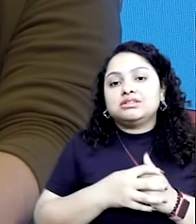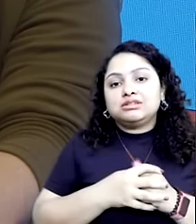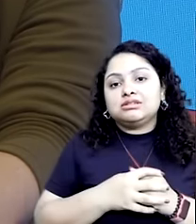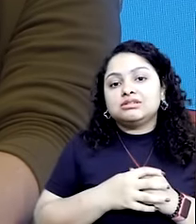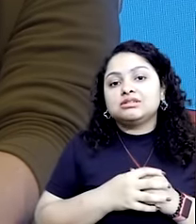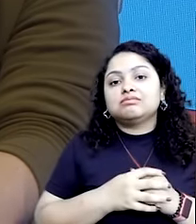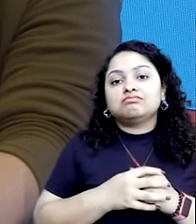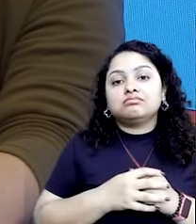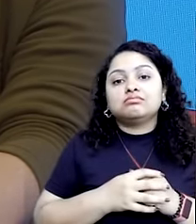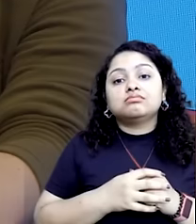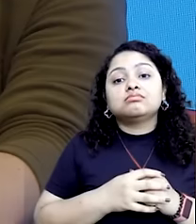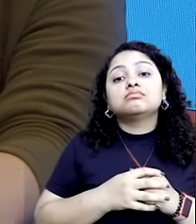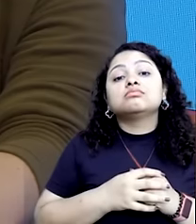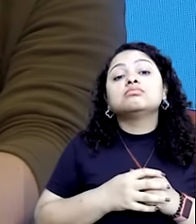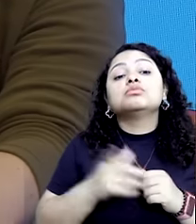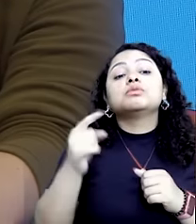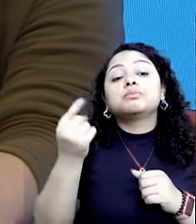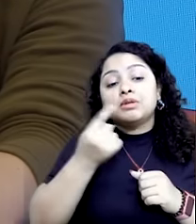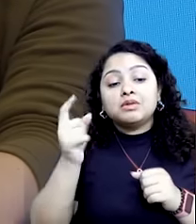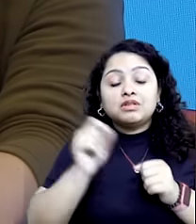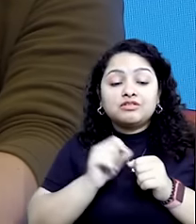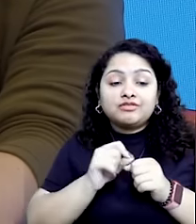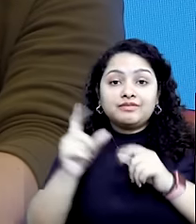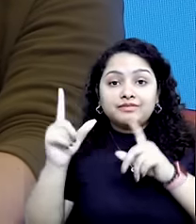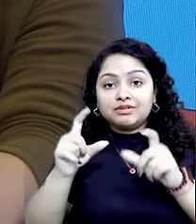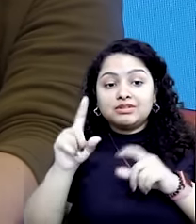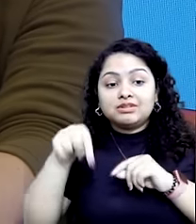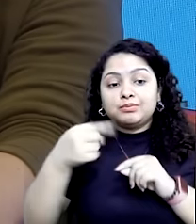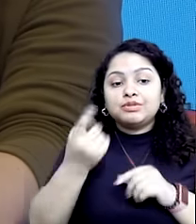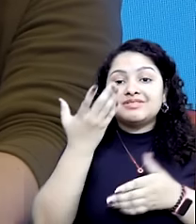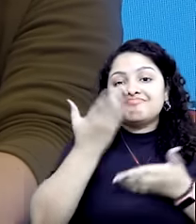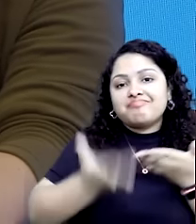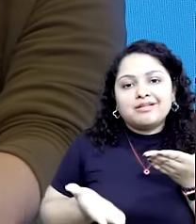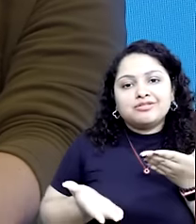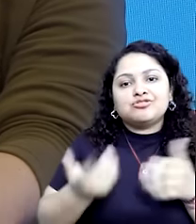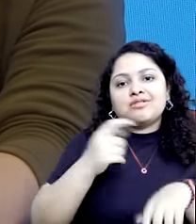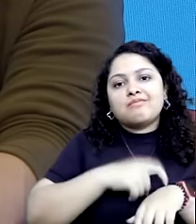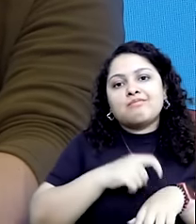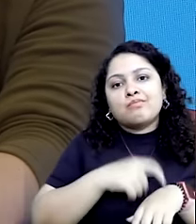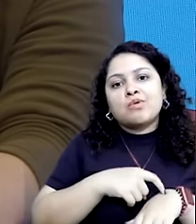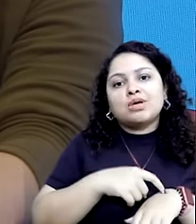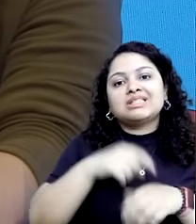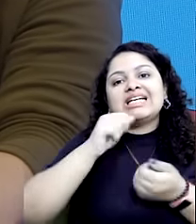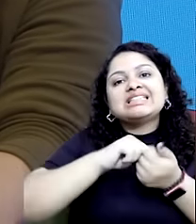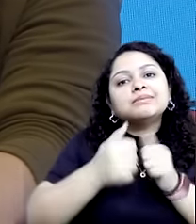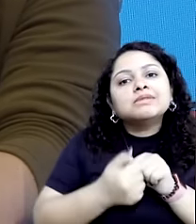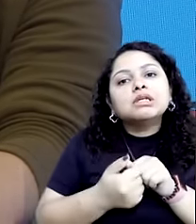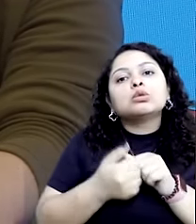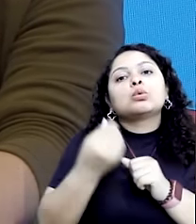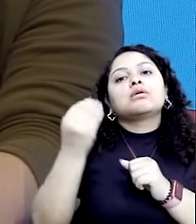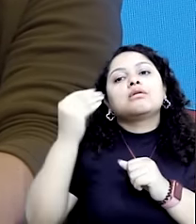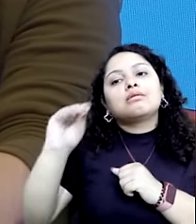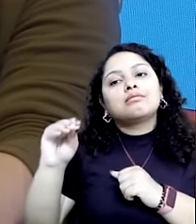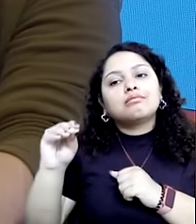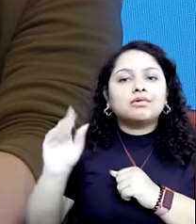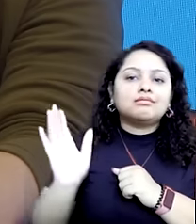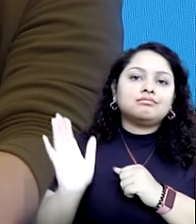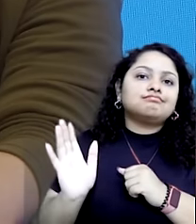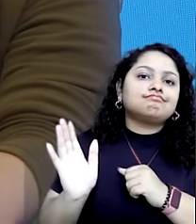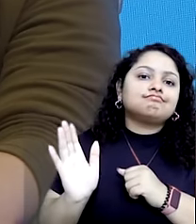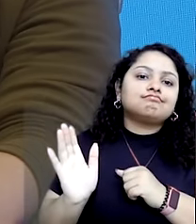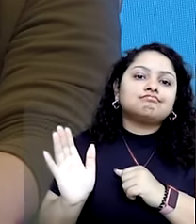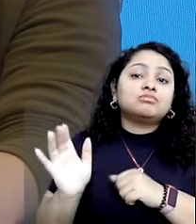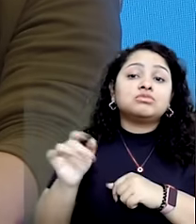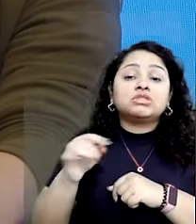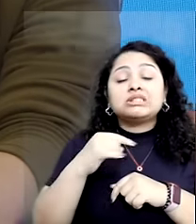mim também porque a gente faz o quê primeiro você tem as imagens depois você vai lá aí você perde muito tempo né vendo do que que vai caber e às vezes não